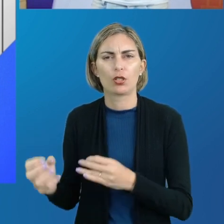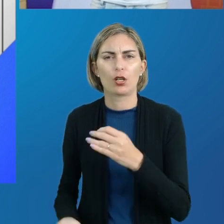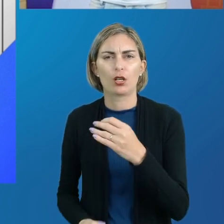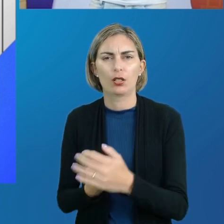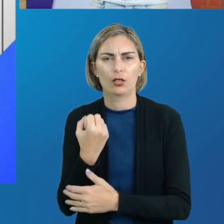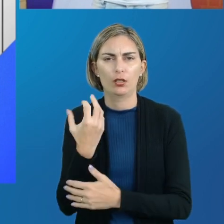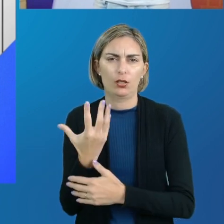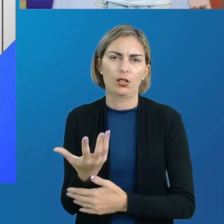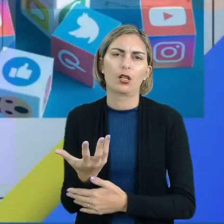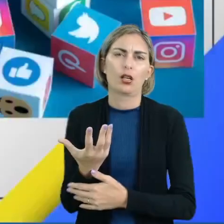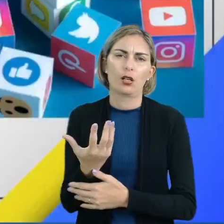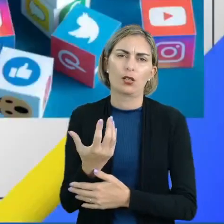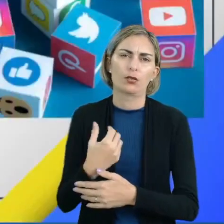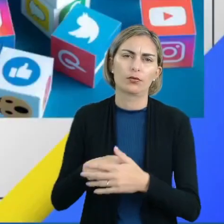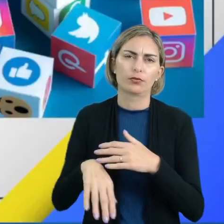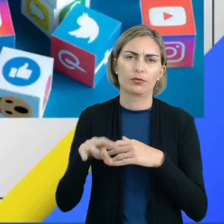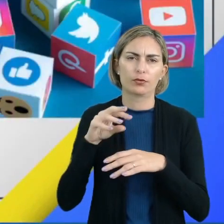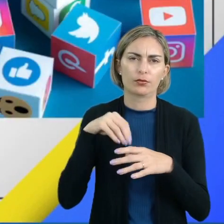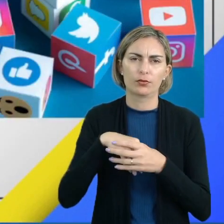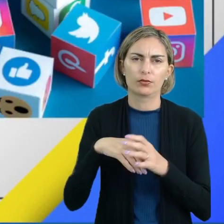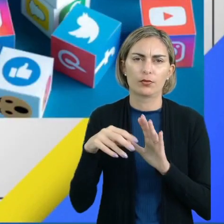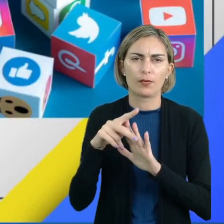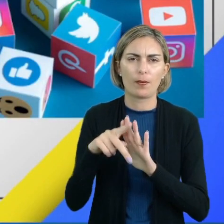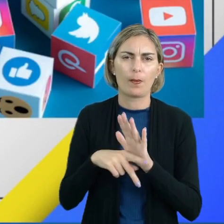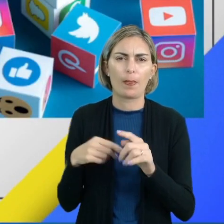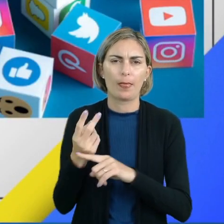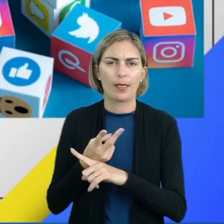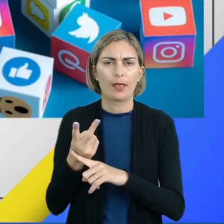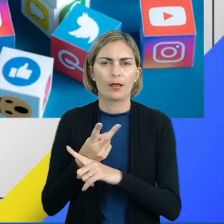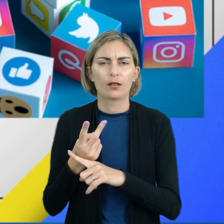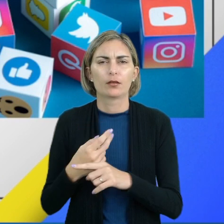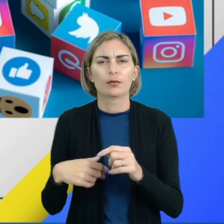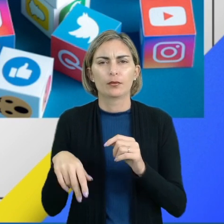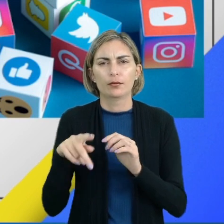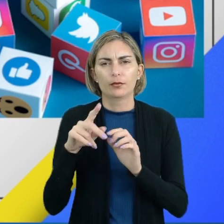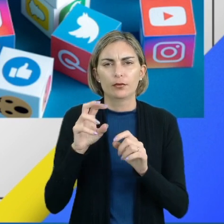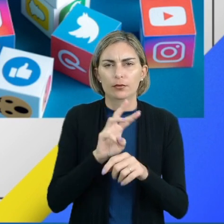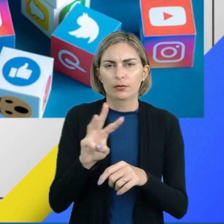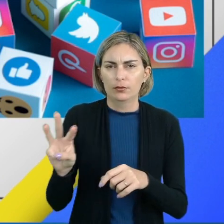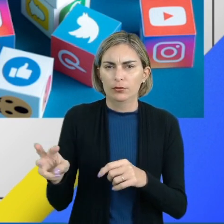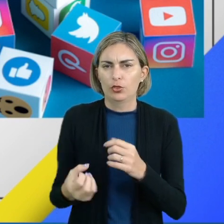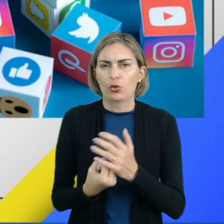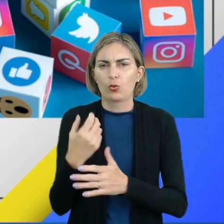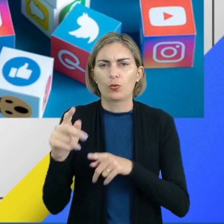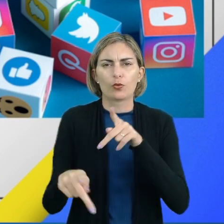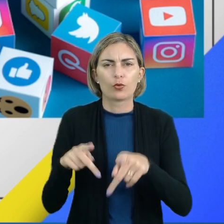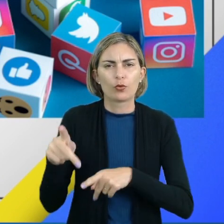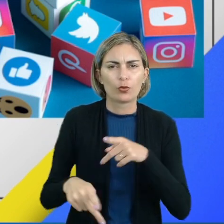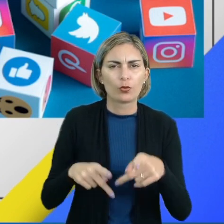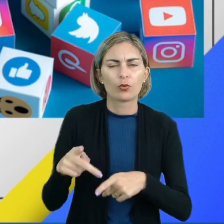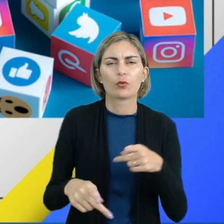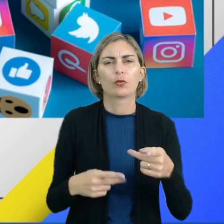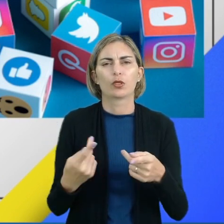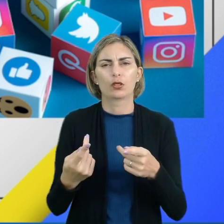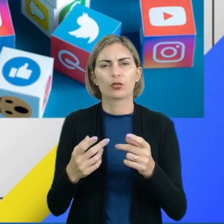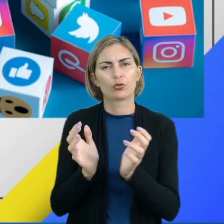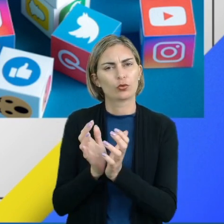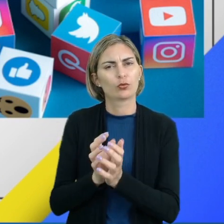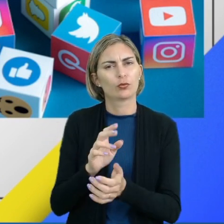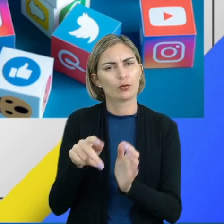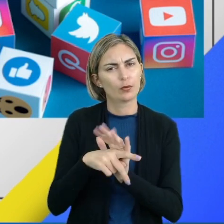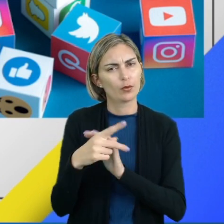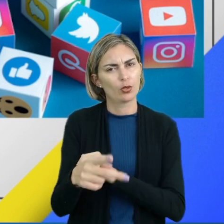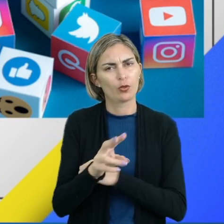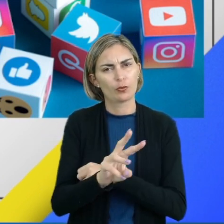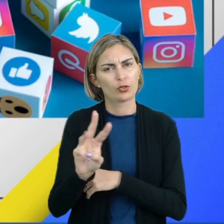anúncios para obter cliques no site. Você pode rastrear as pessoas através do site. Pode criar públicos segmentados através do site.